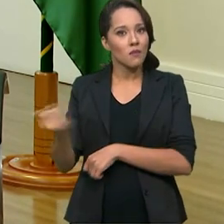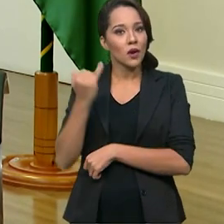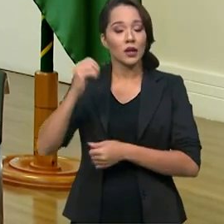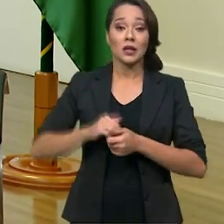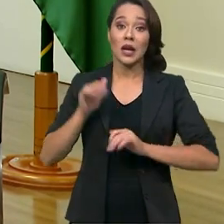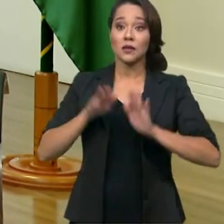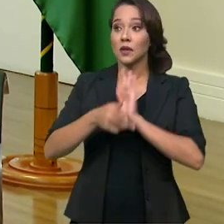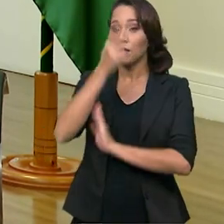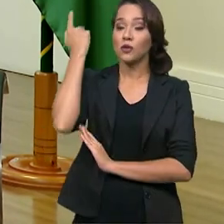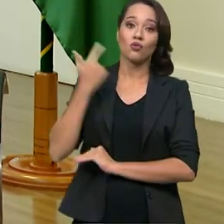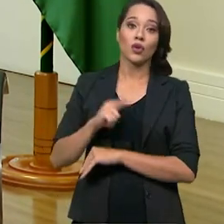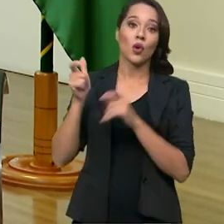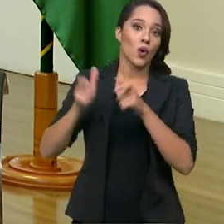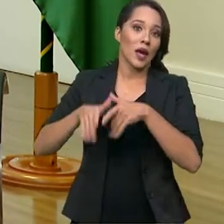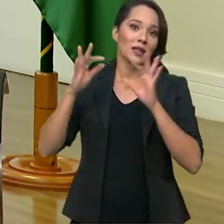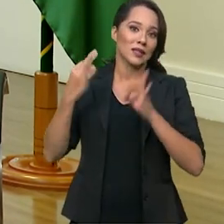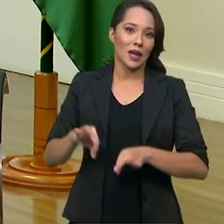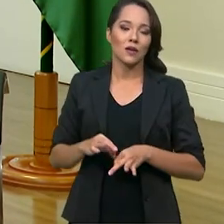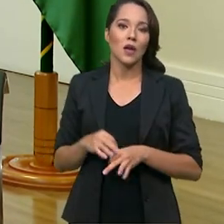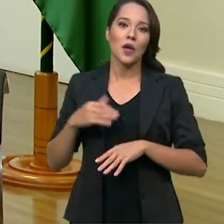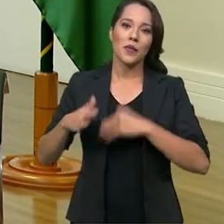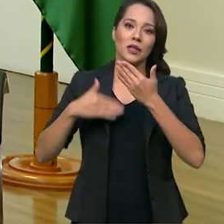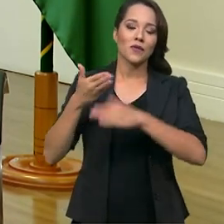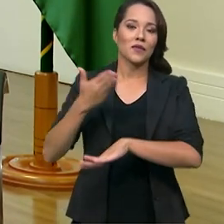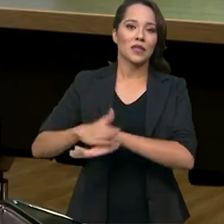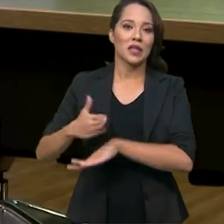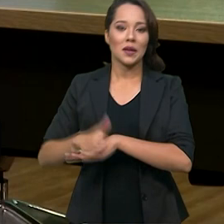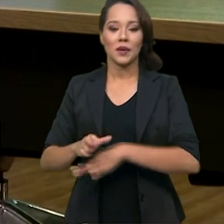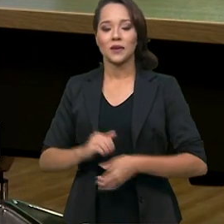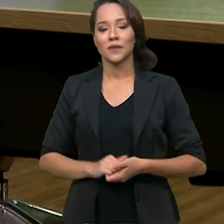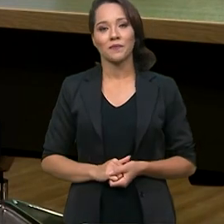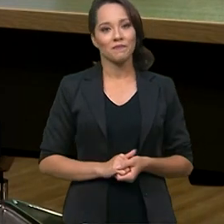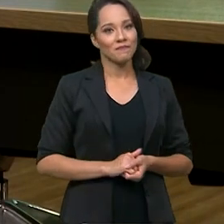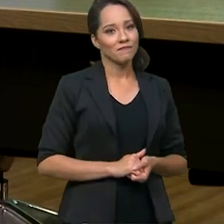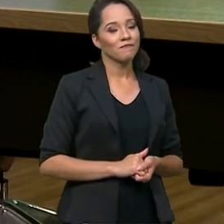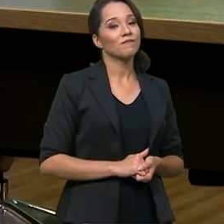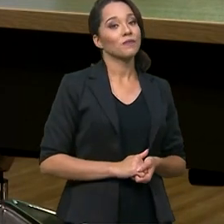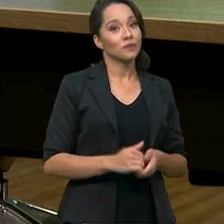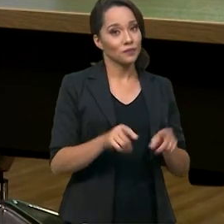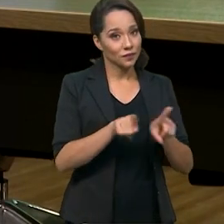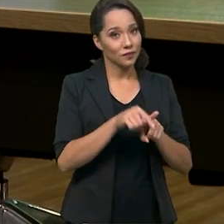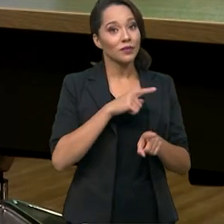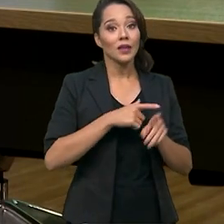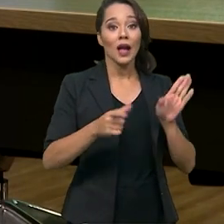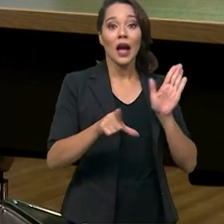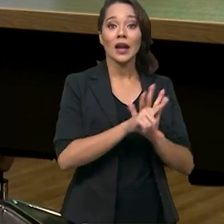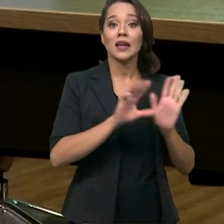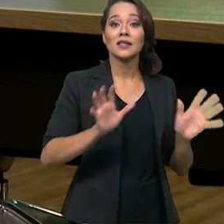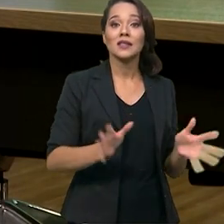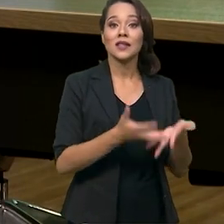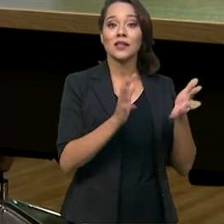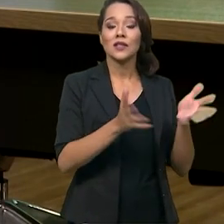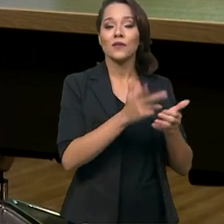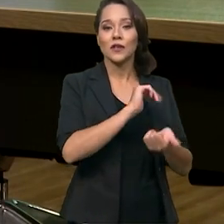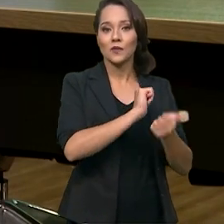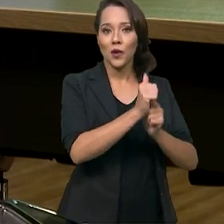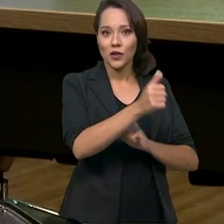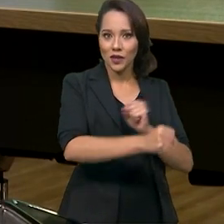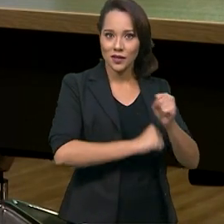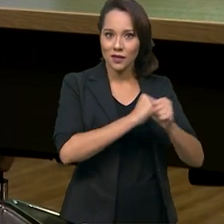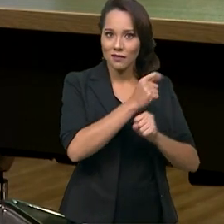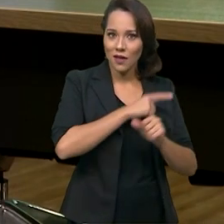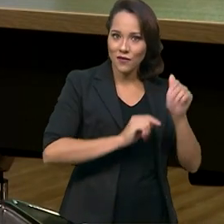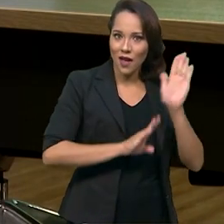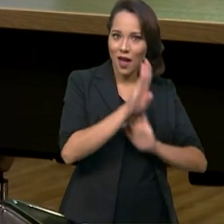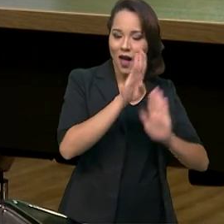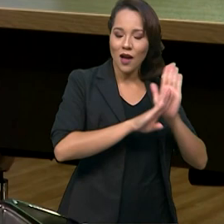a pessoa não tem o local adequado para desenvolver esses treinamentos. E a gente tem ainda a Lei de Incentivo ao Esporte, que esse ano teve